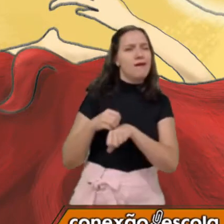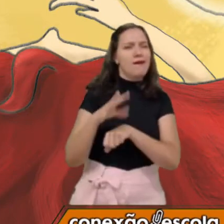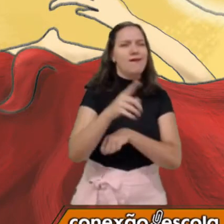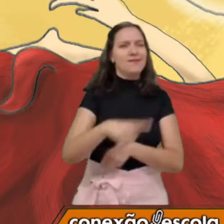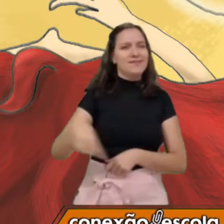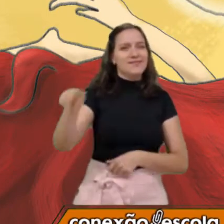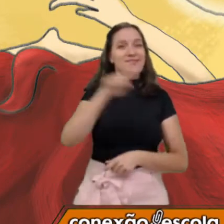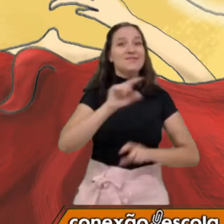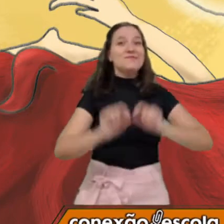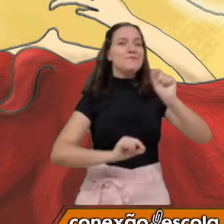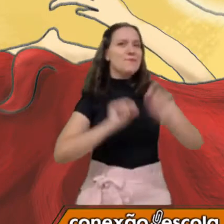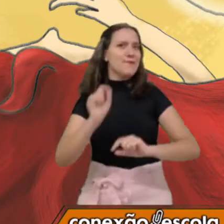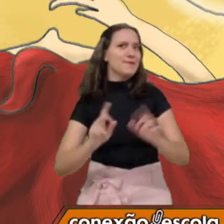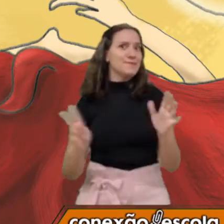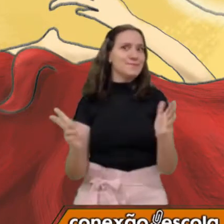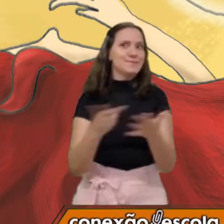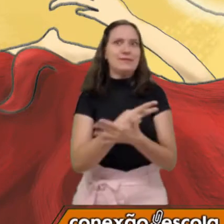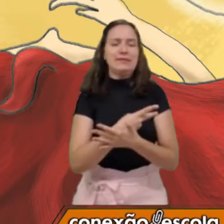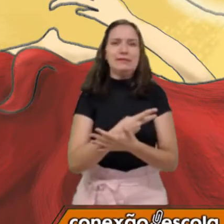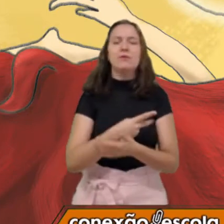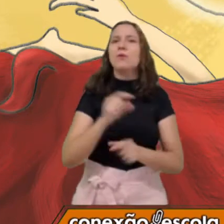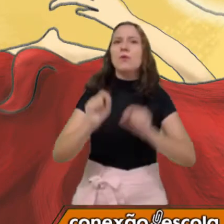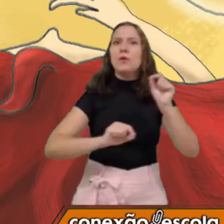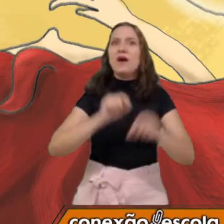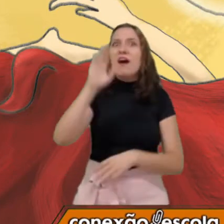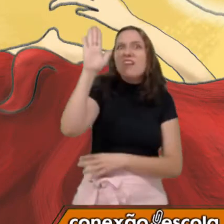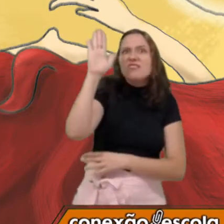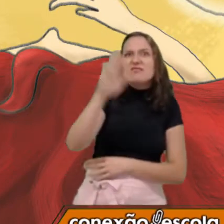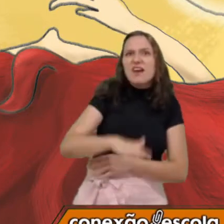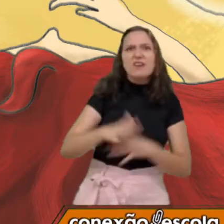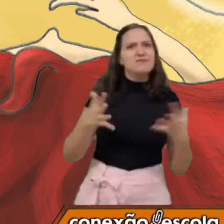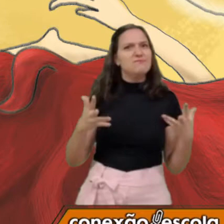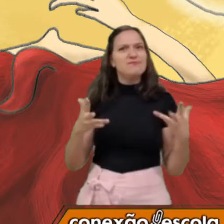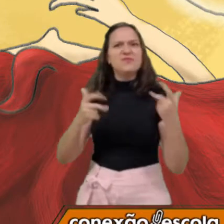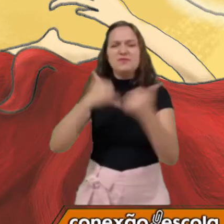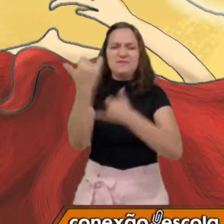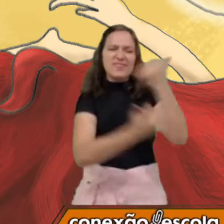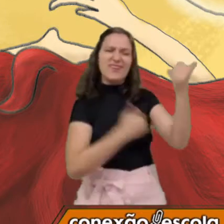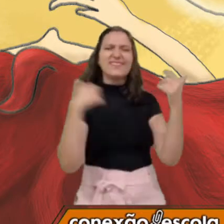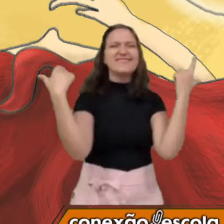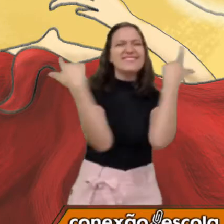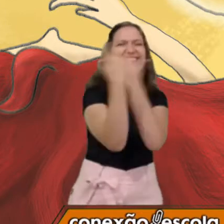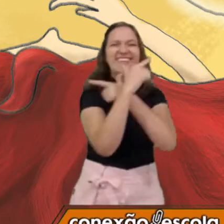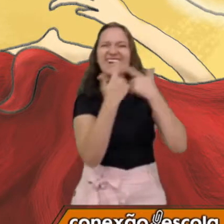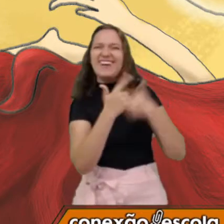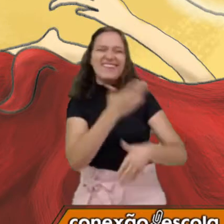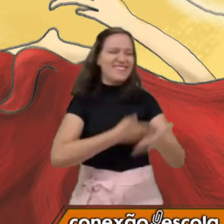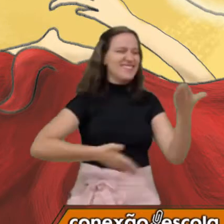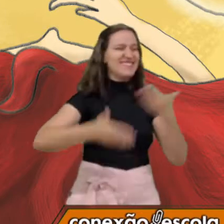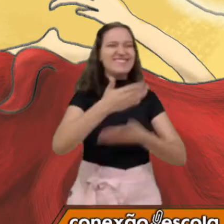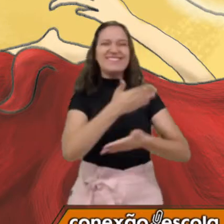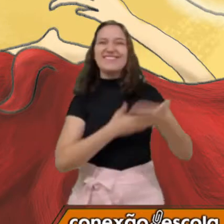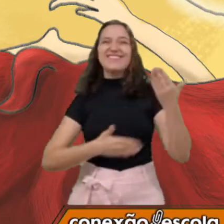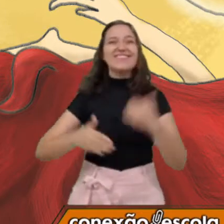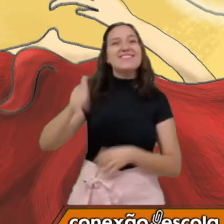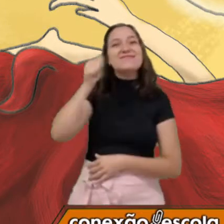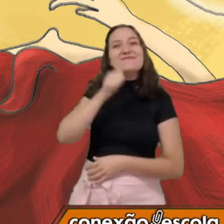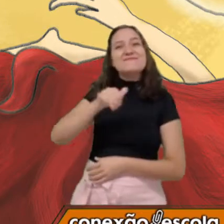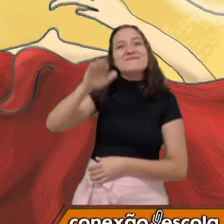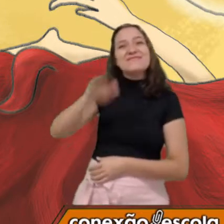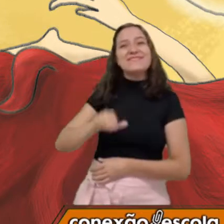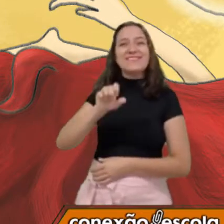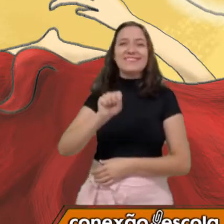vocês o que foi que aconteceu numa tarde Encantada de brinquedo e risada na pequena